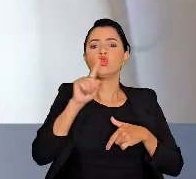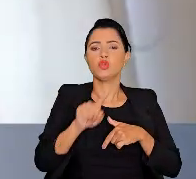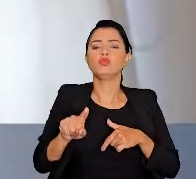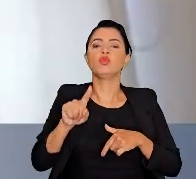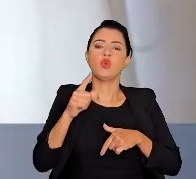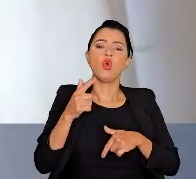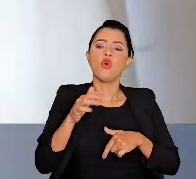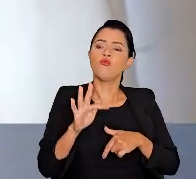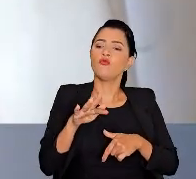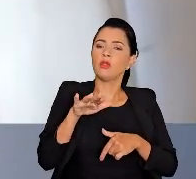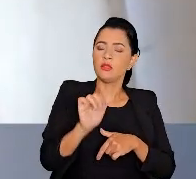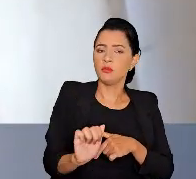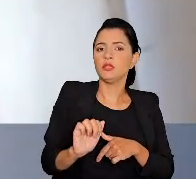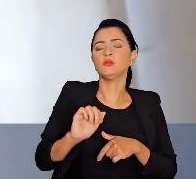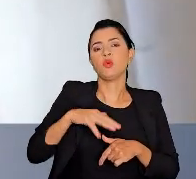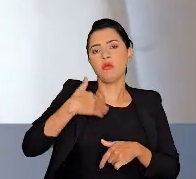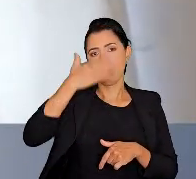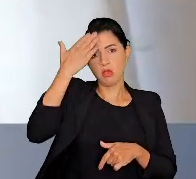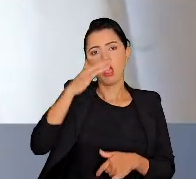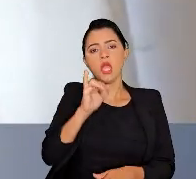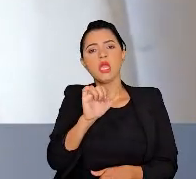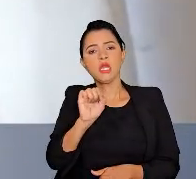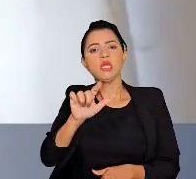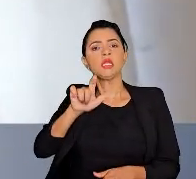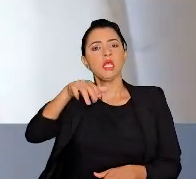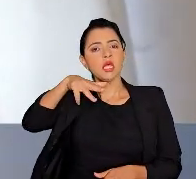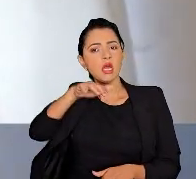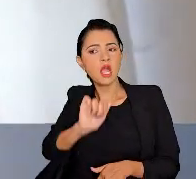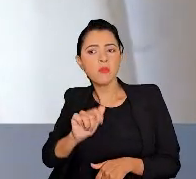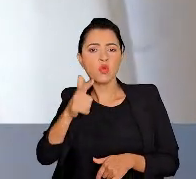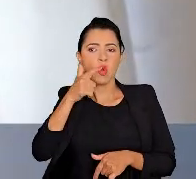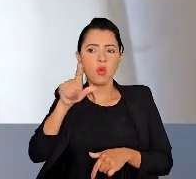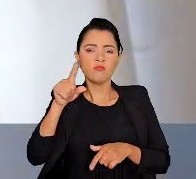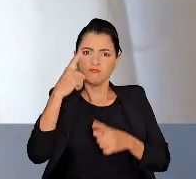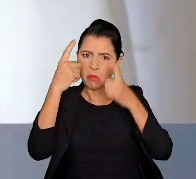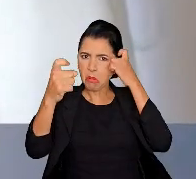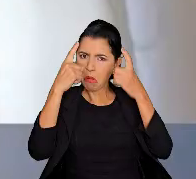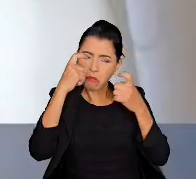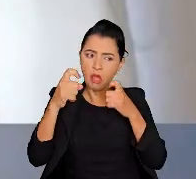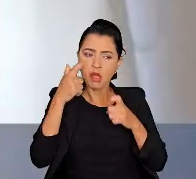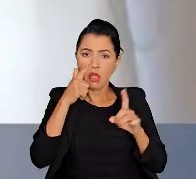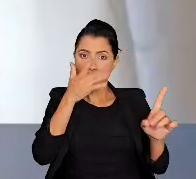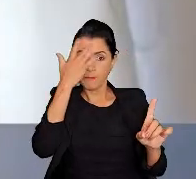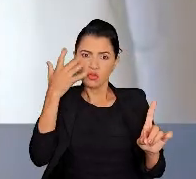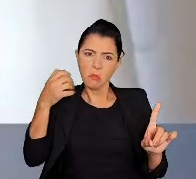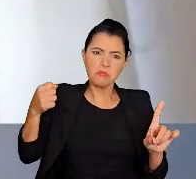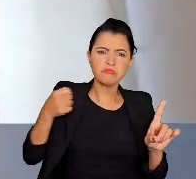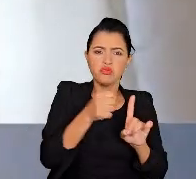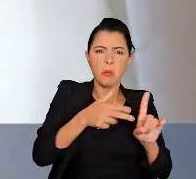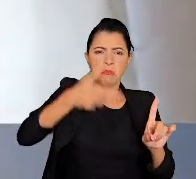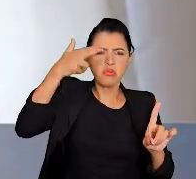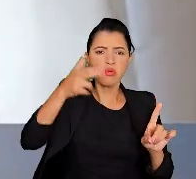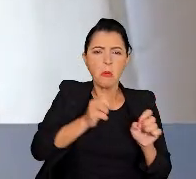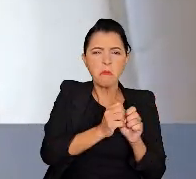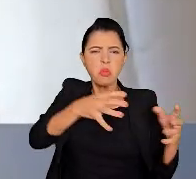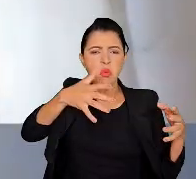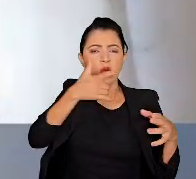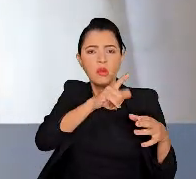islâmico, que, com as suas vertentes violentas, atacam pessoas, sinagogas e